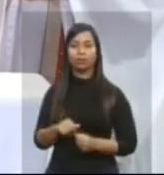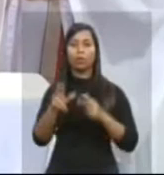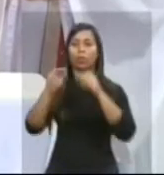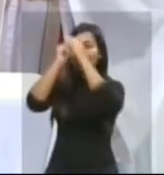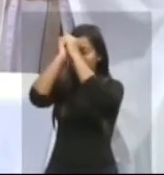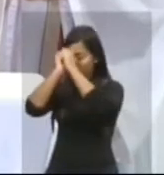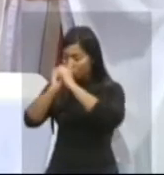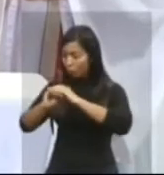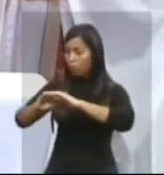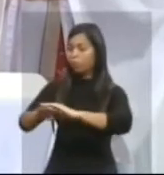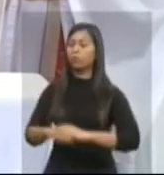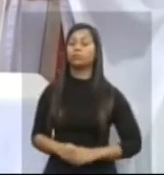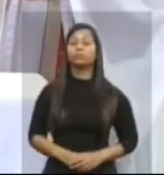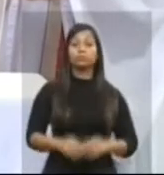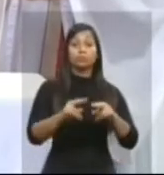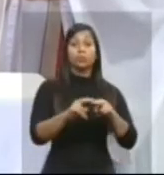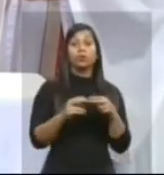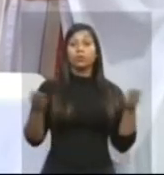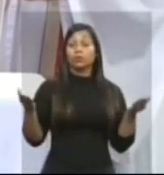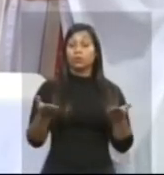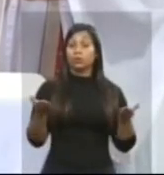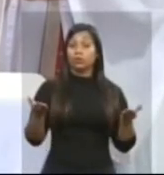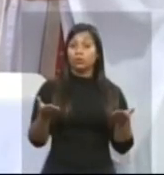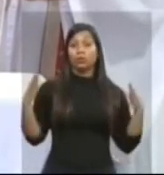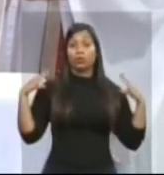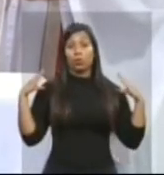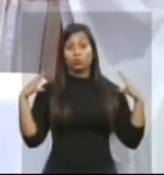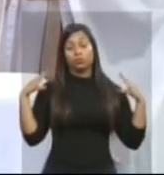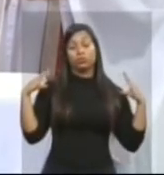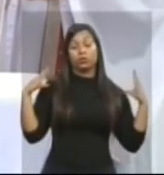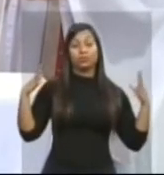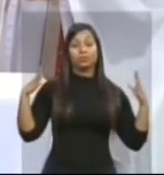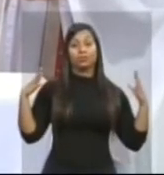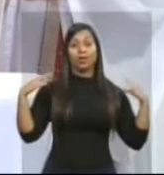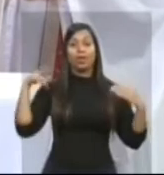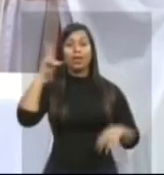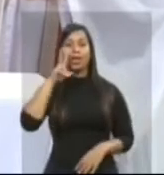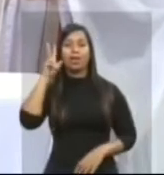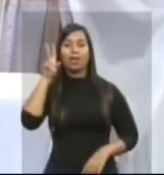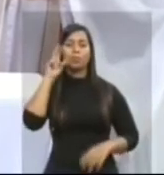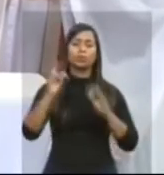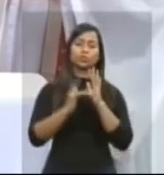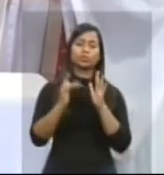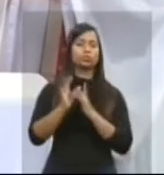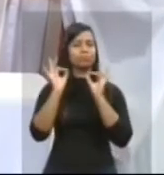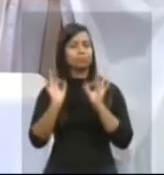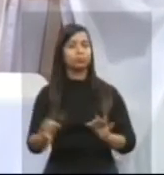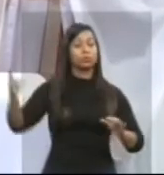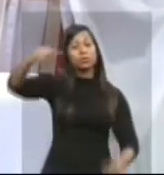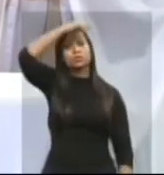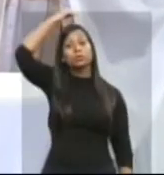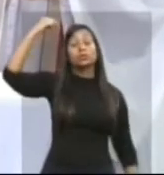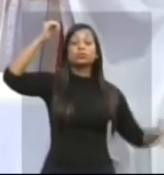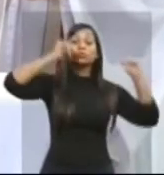igual veneração. Por essa razão, os anjos celebram vossa grandeza, os